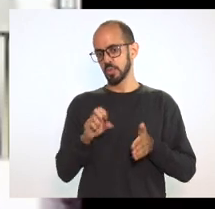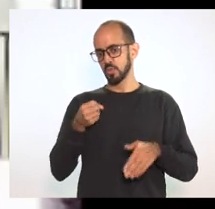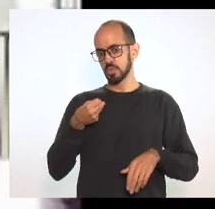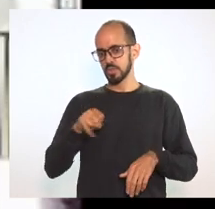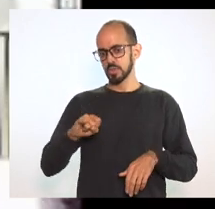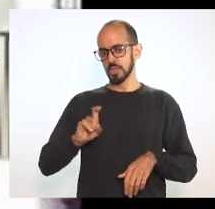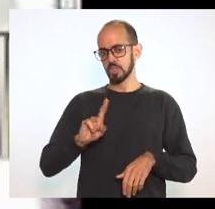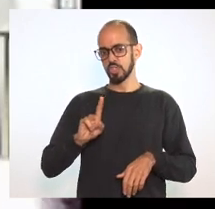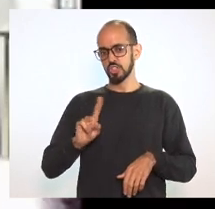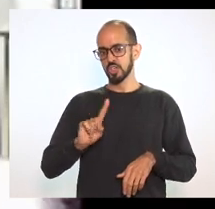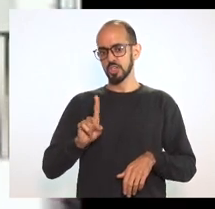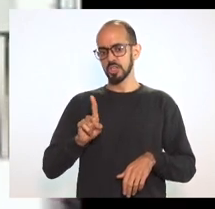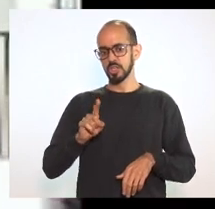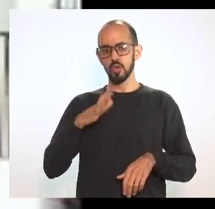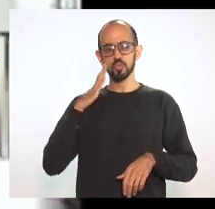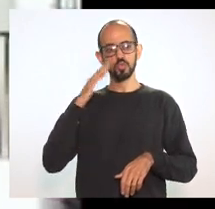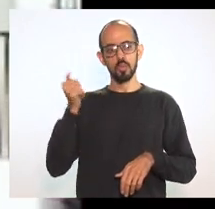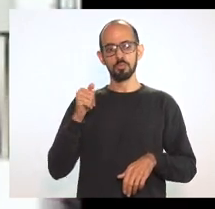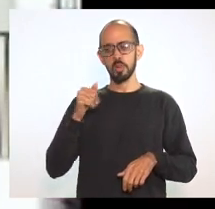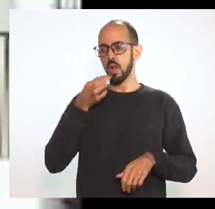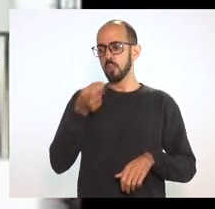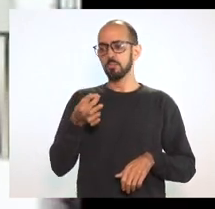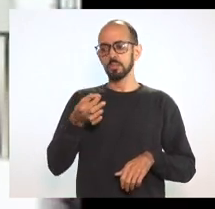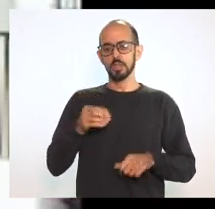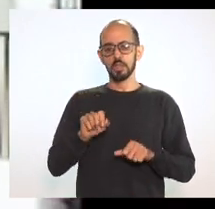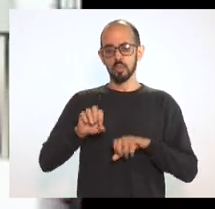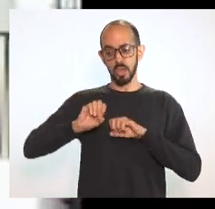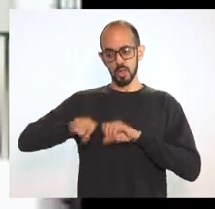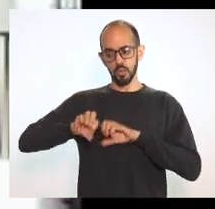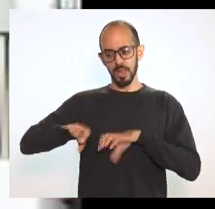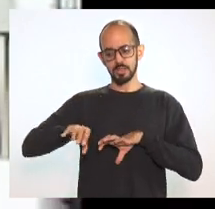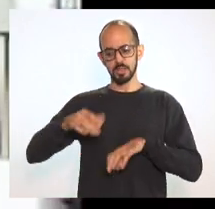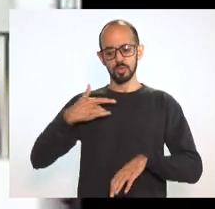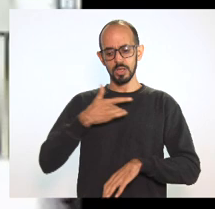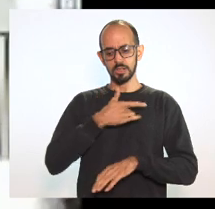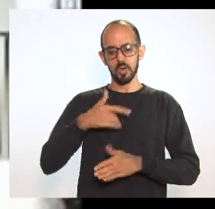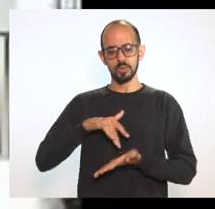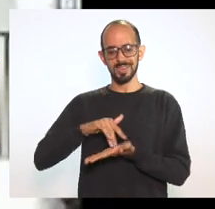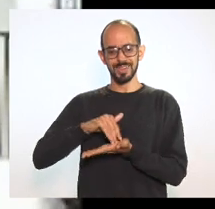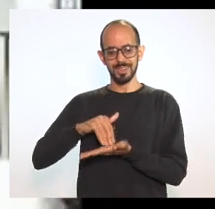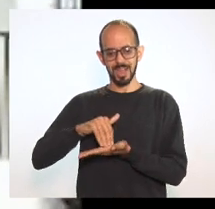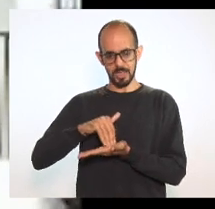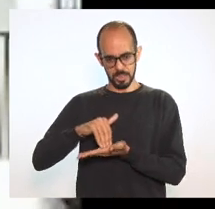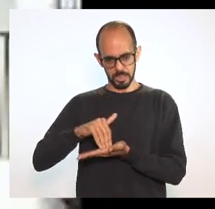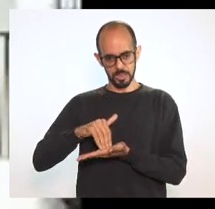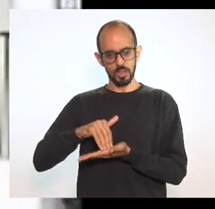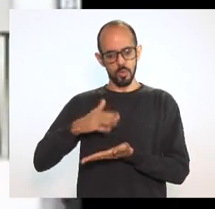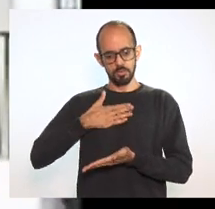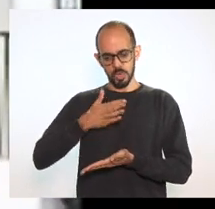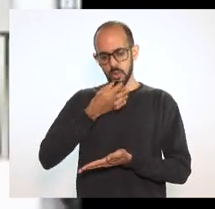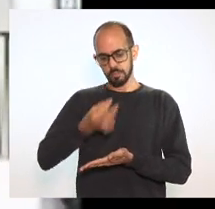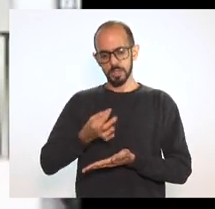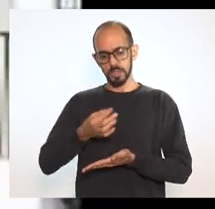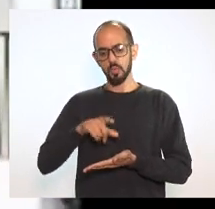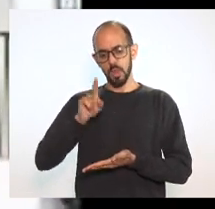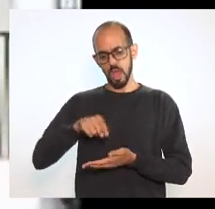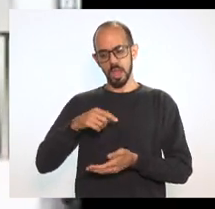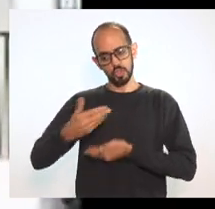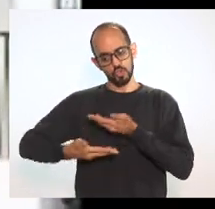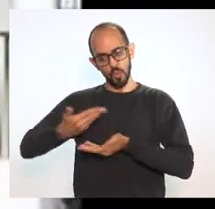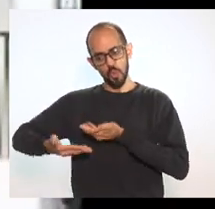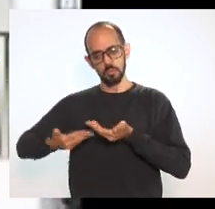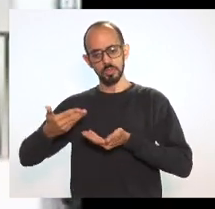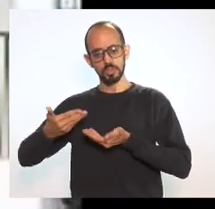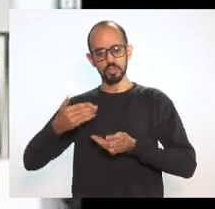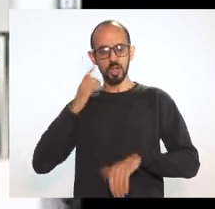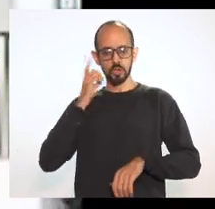Estado de Saúde e a Secretaria de Estado de Educação sobre o tema. Então, a questão de ordem é para compartilhar essa questão com o deputado